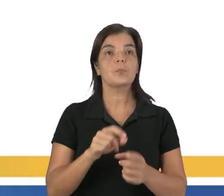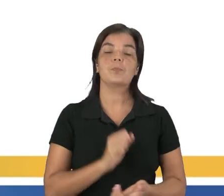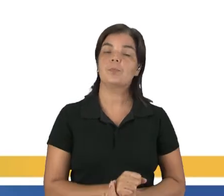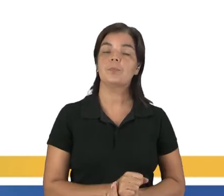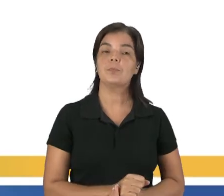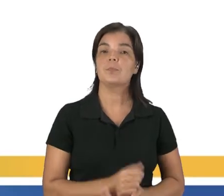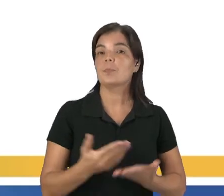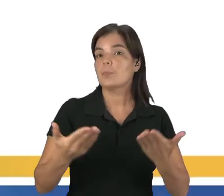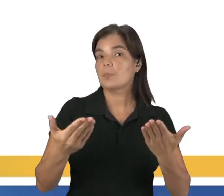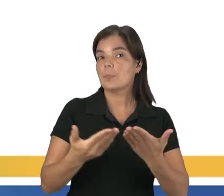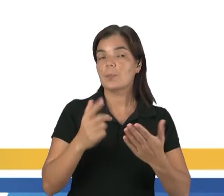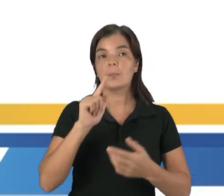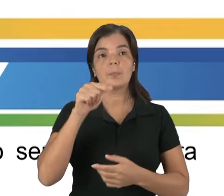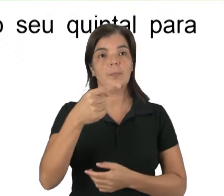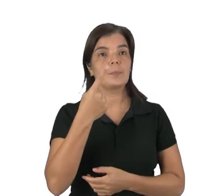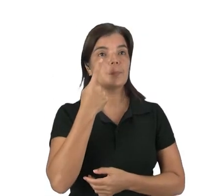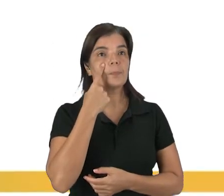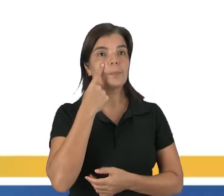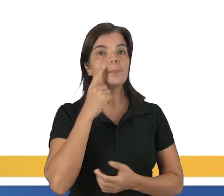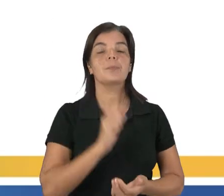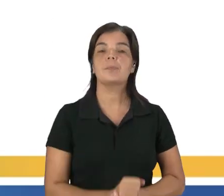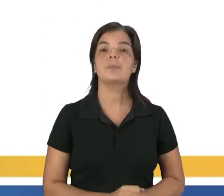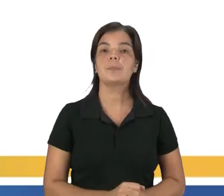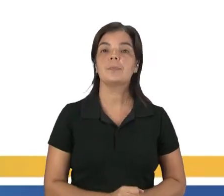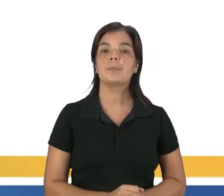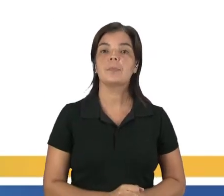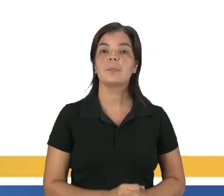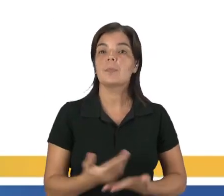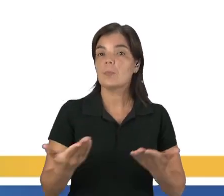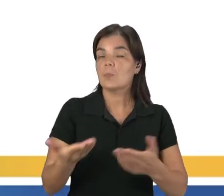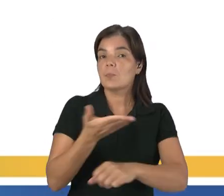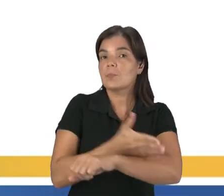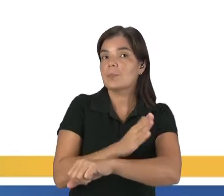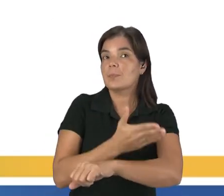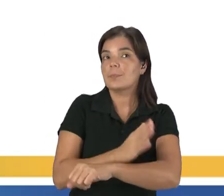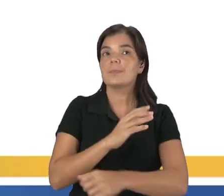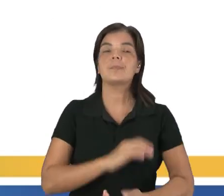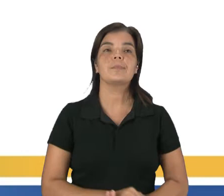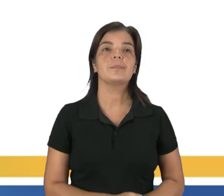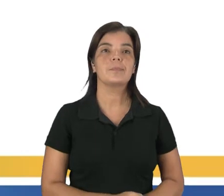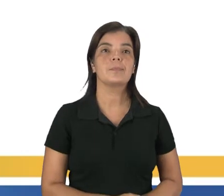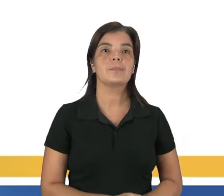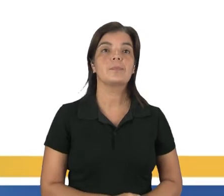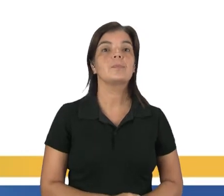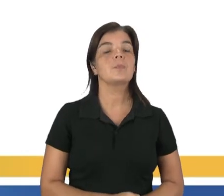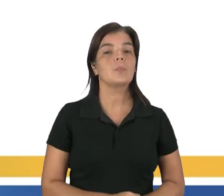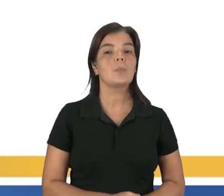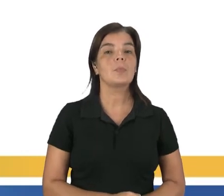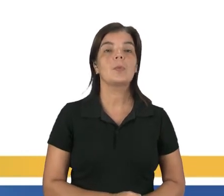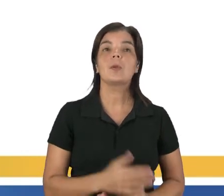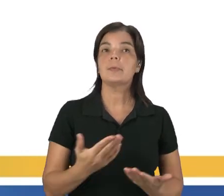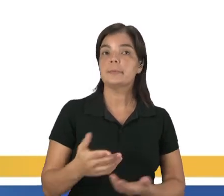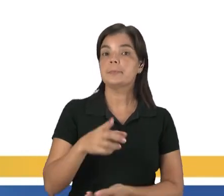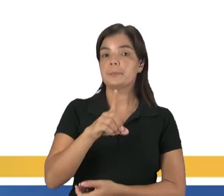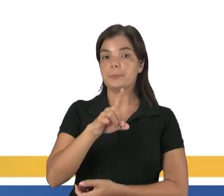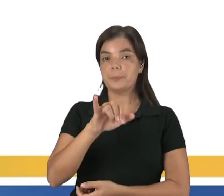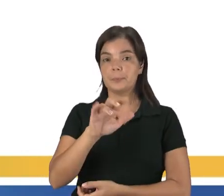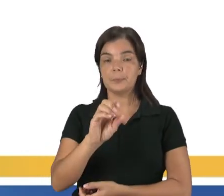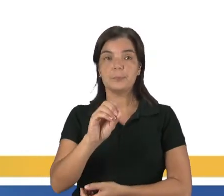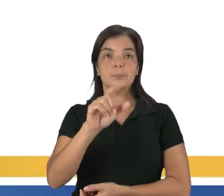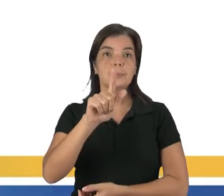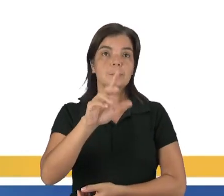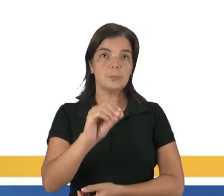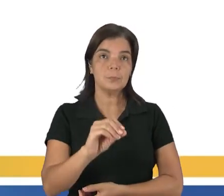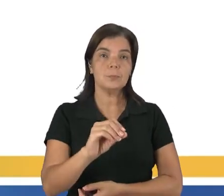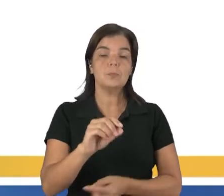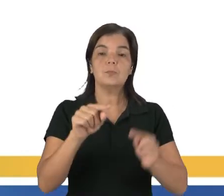do paralelogramo com vocês, para praticamente fechar o conteúdo. E agora vamos para a parte prática, tá ok? Olha meu exemplo número